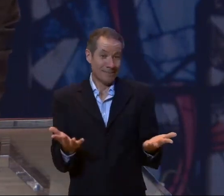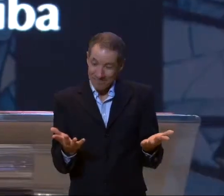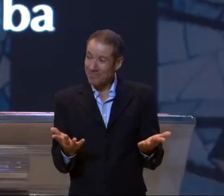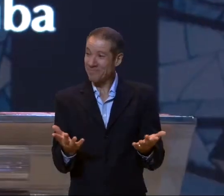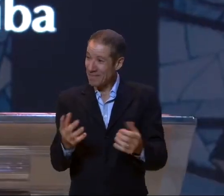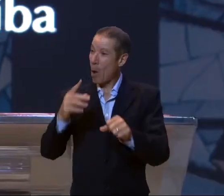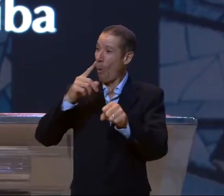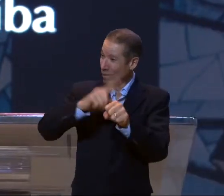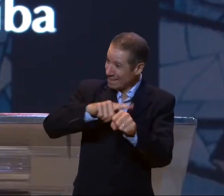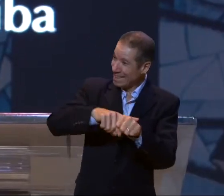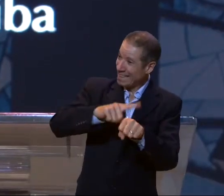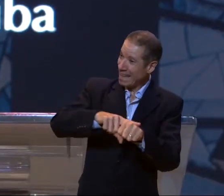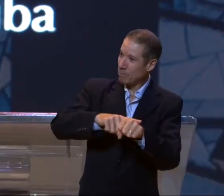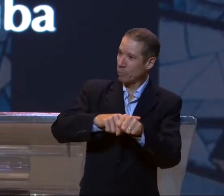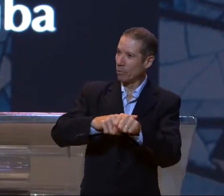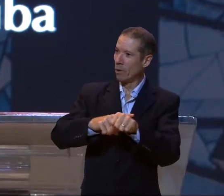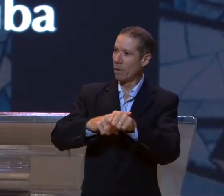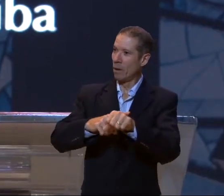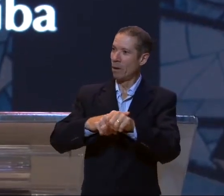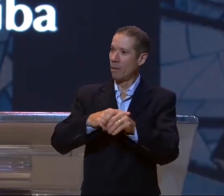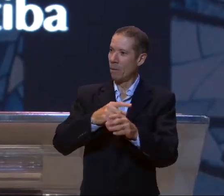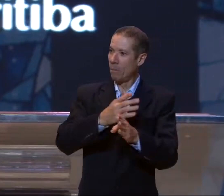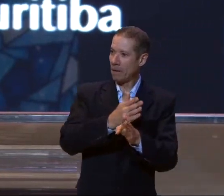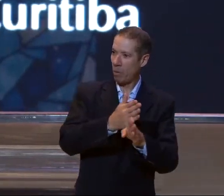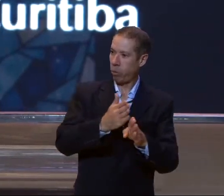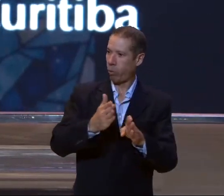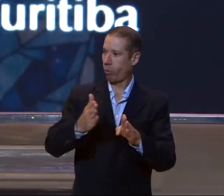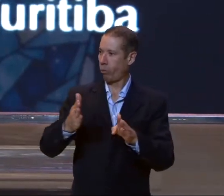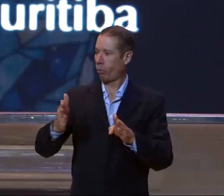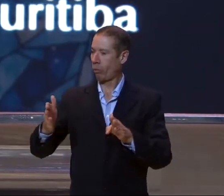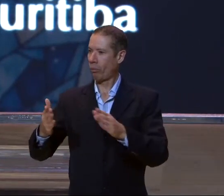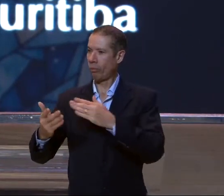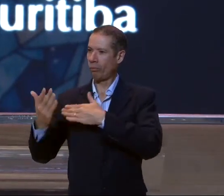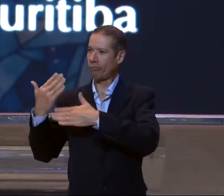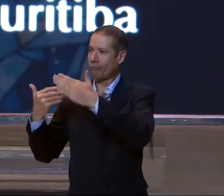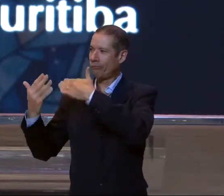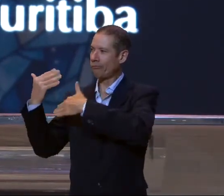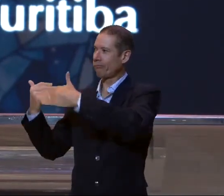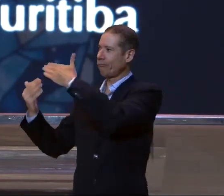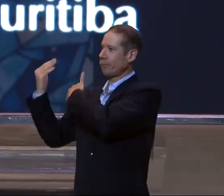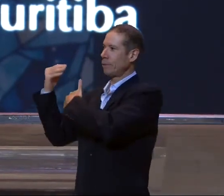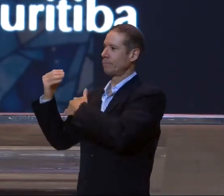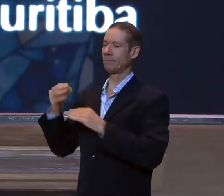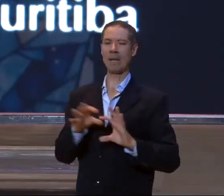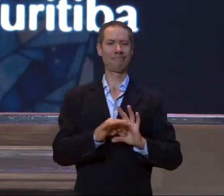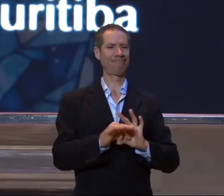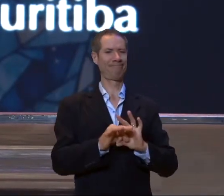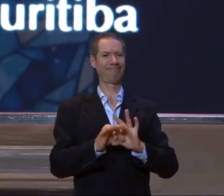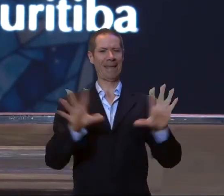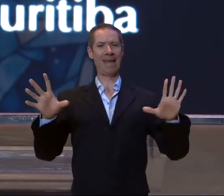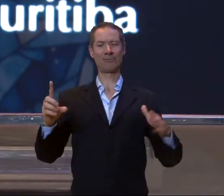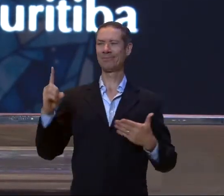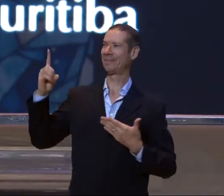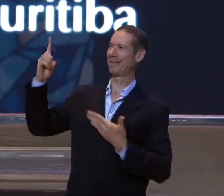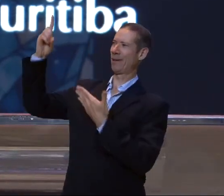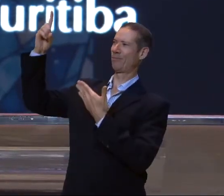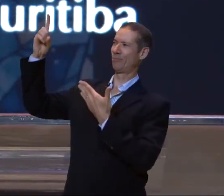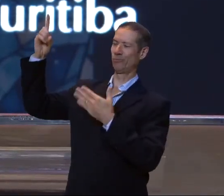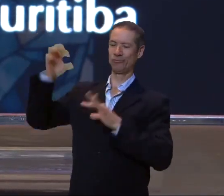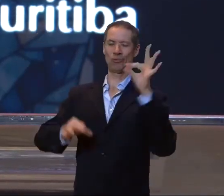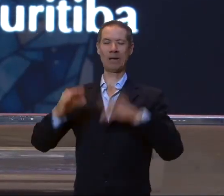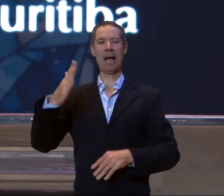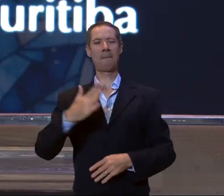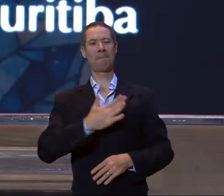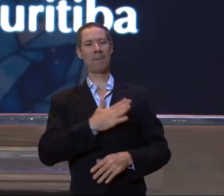O tempo passa. E quando eu deixo Deus julgar as minhas causas,